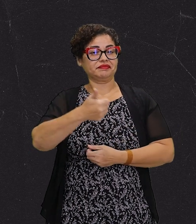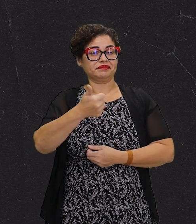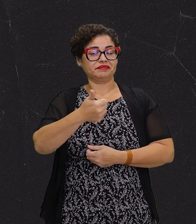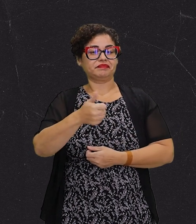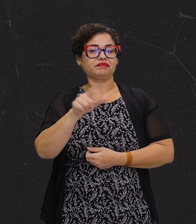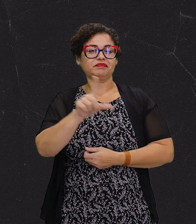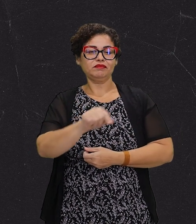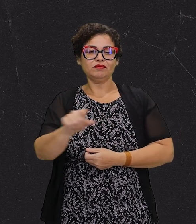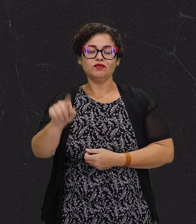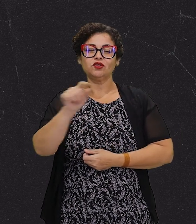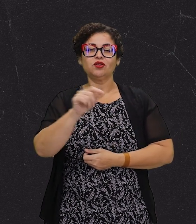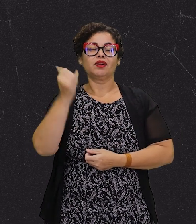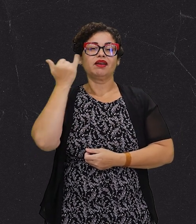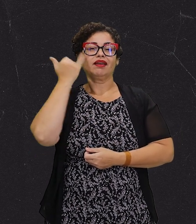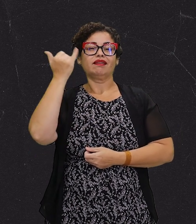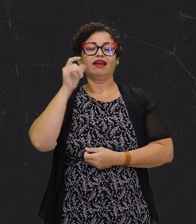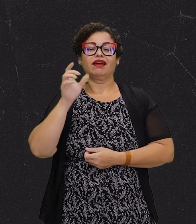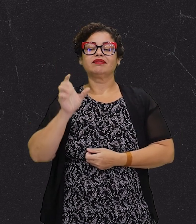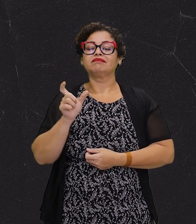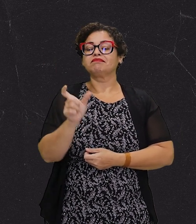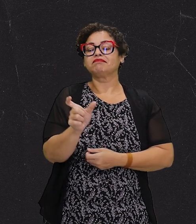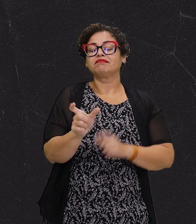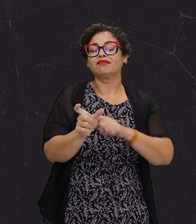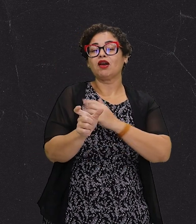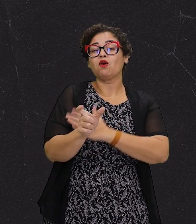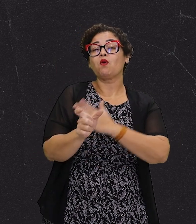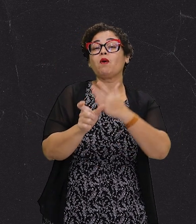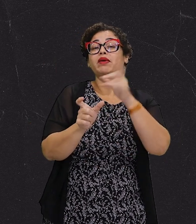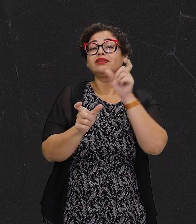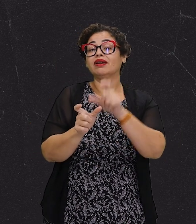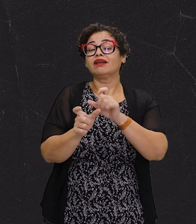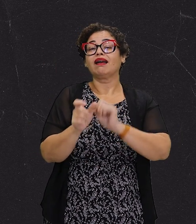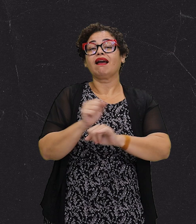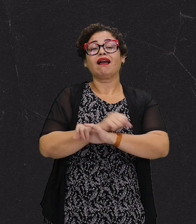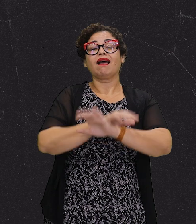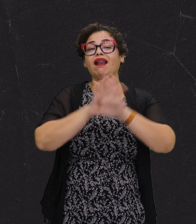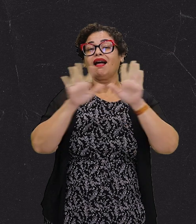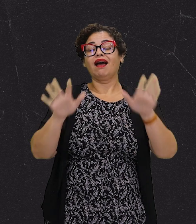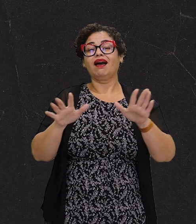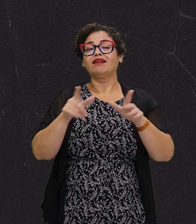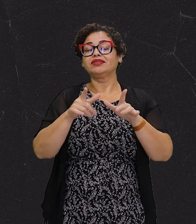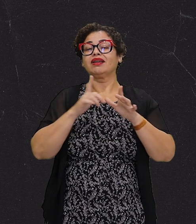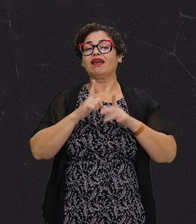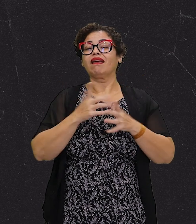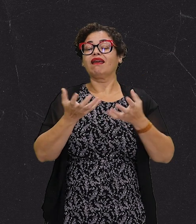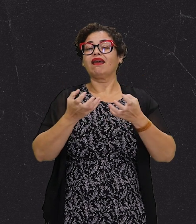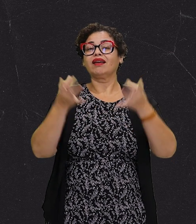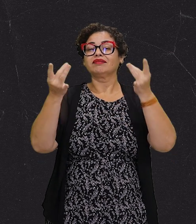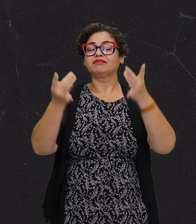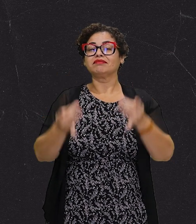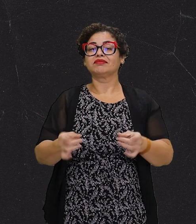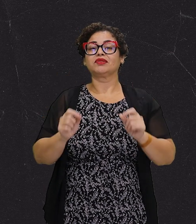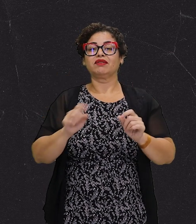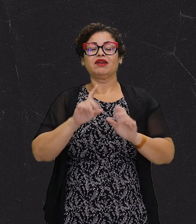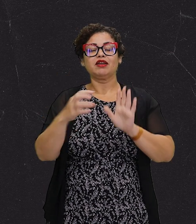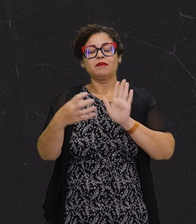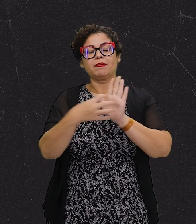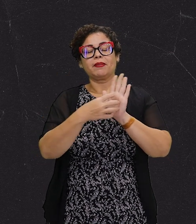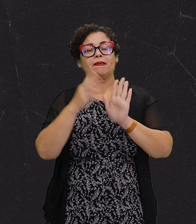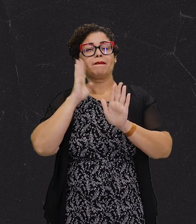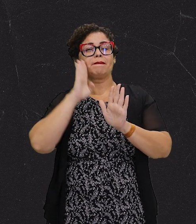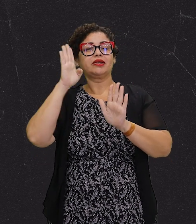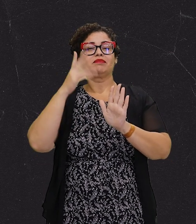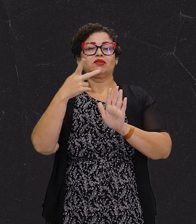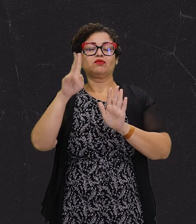Primeiro, escolha uma ideia central. Comece com uma ideia clara e concisa, que será o núcleo da